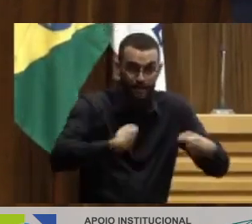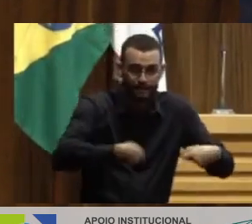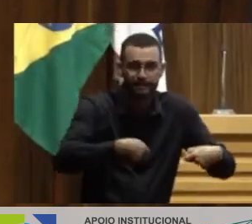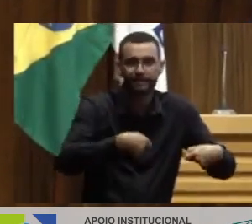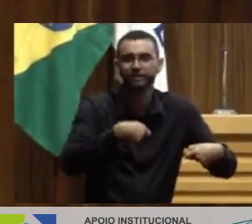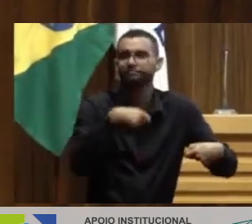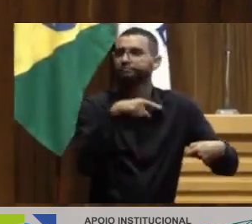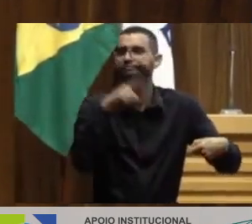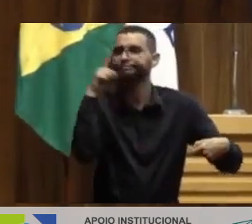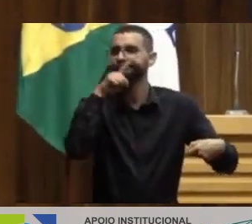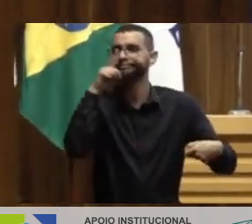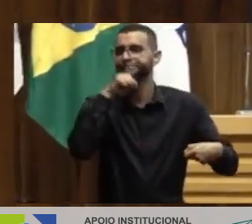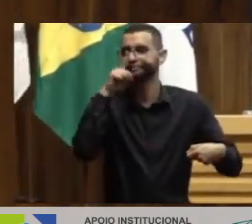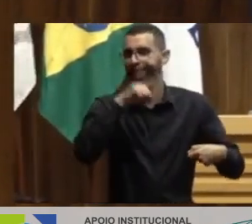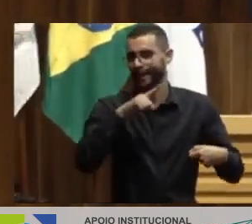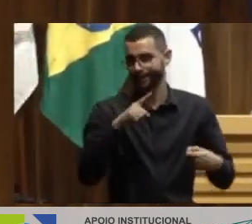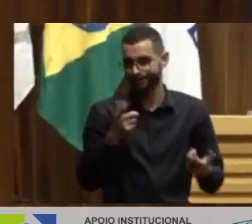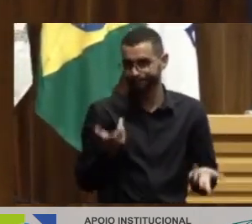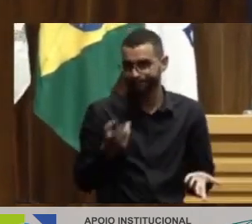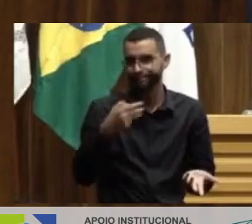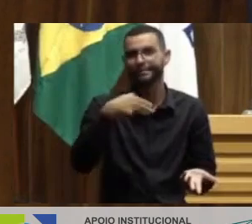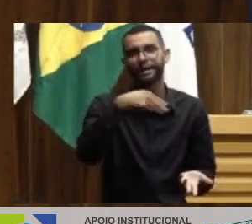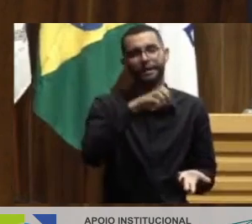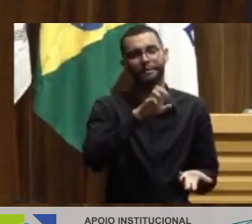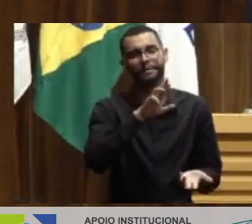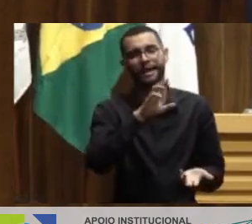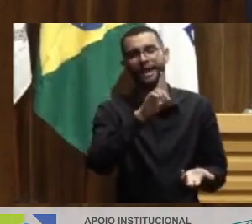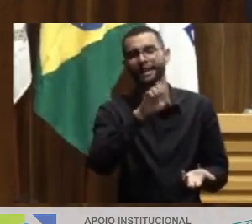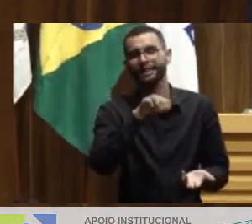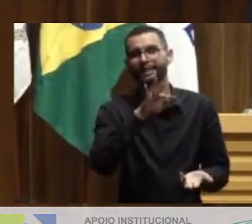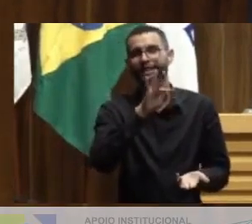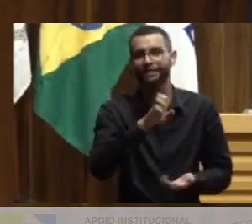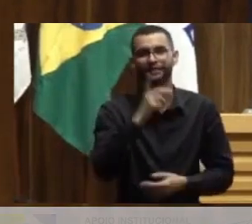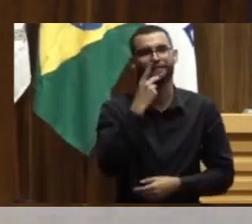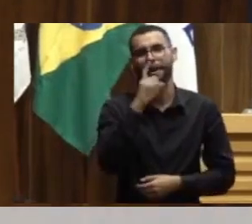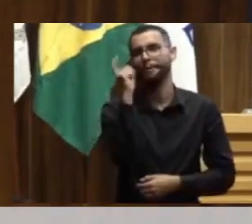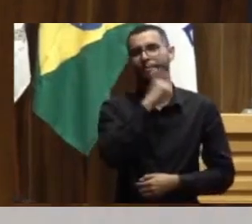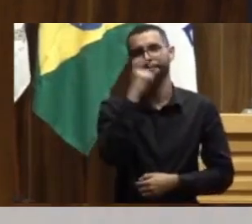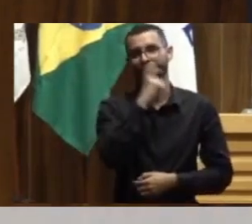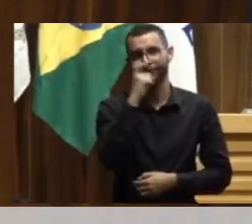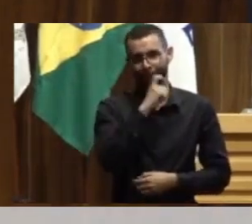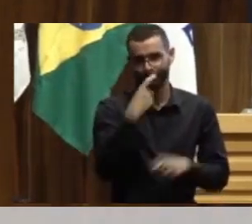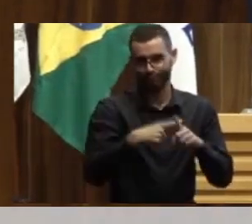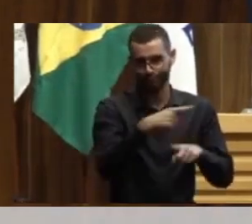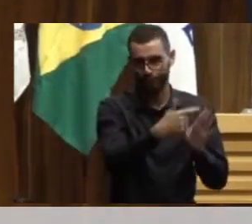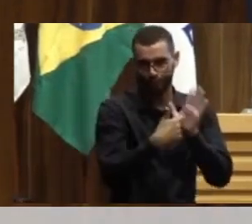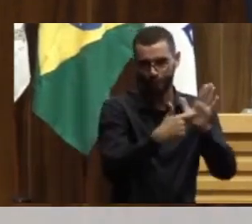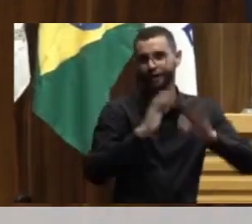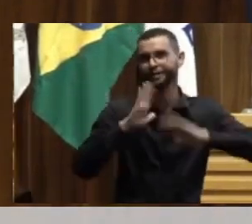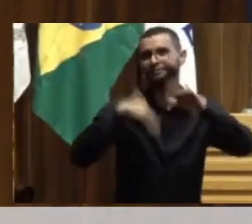Mas no Mercadante desmente totalmente, né?